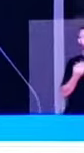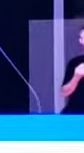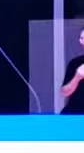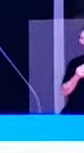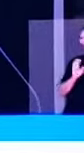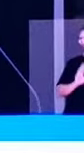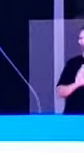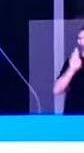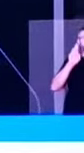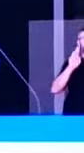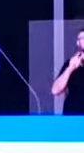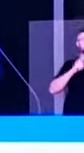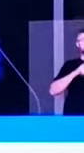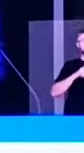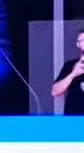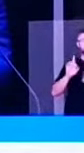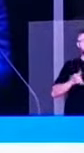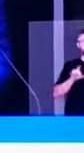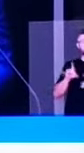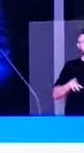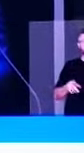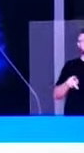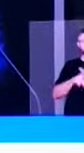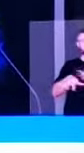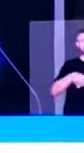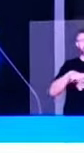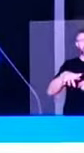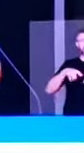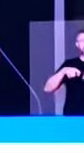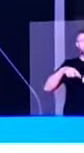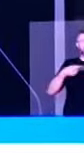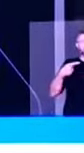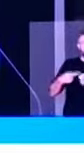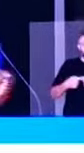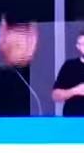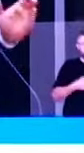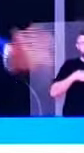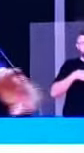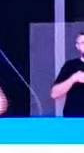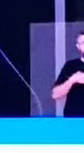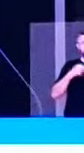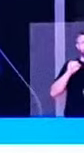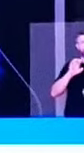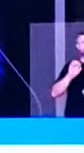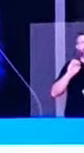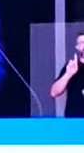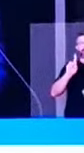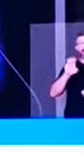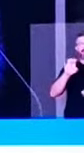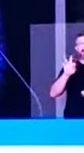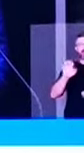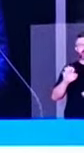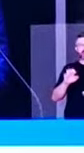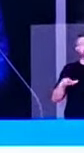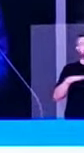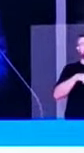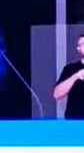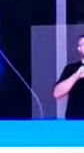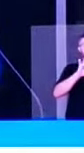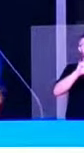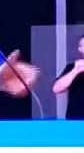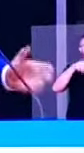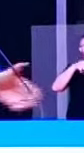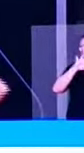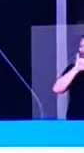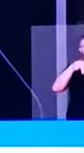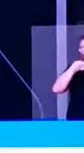de representar, em especial o semiárido baiano, do sudoeste da Bahia, da Chapada Diamantina, e